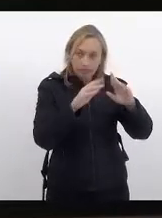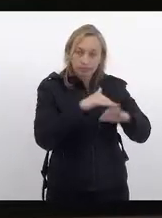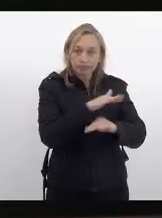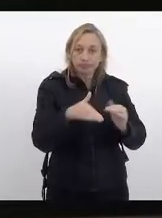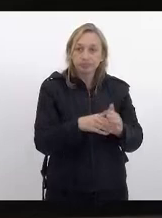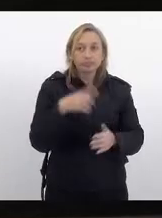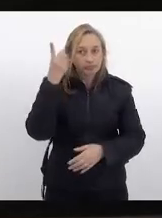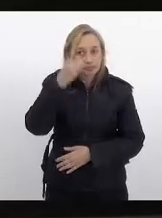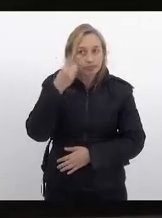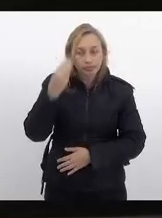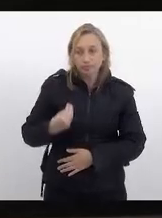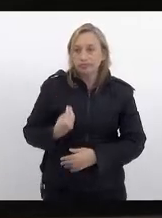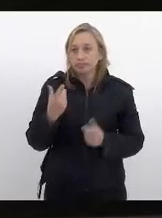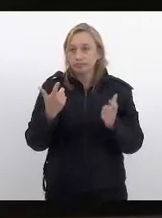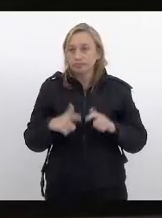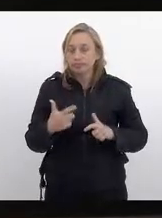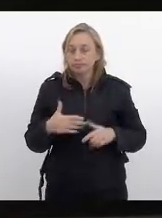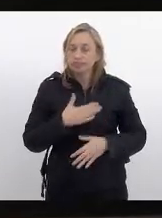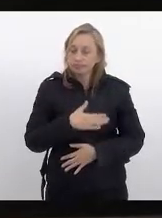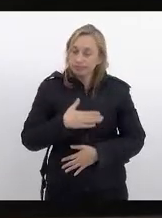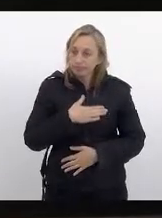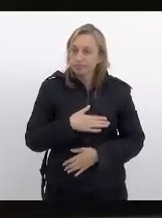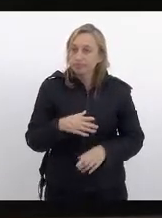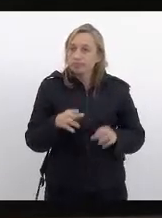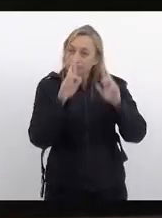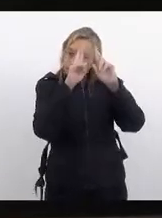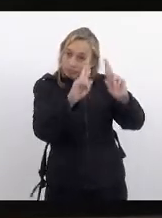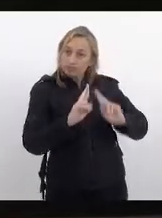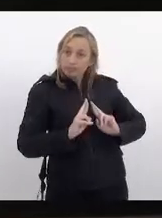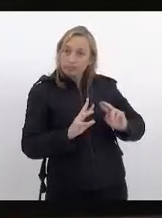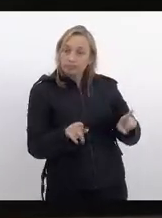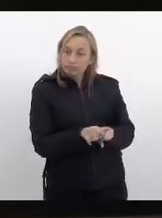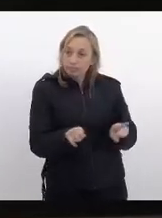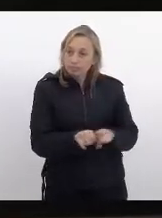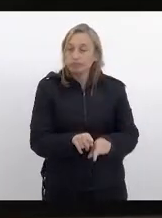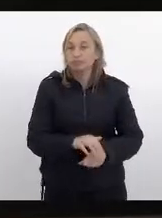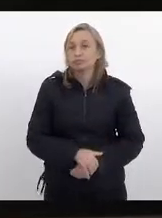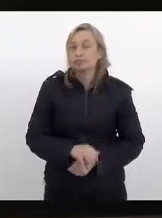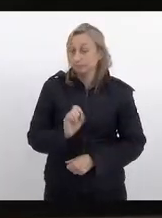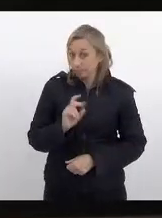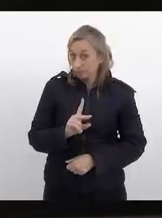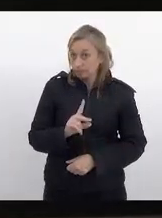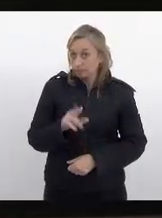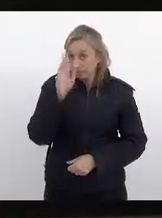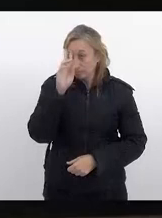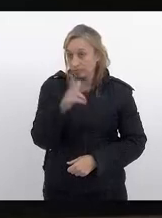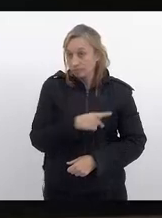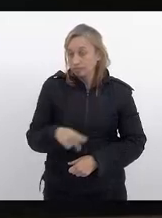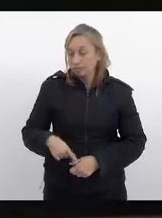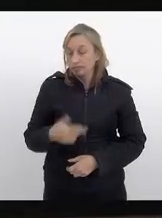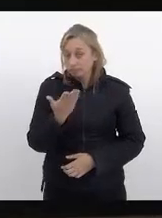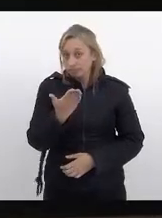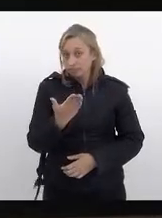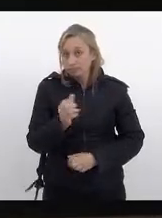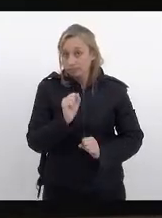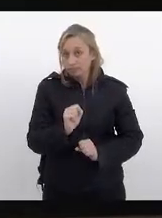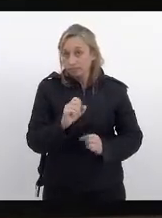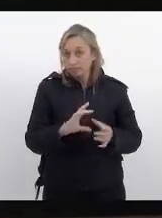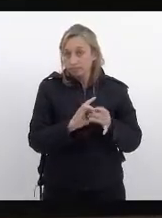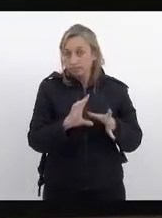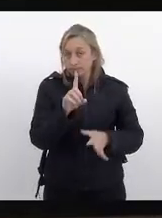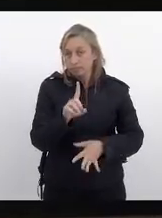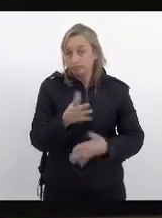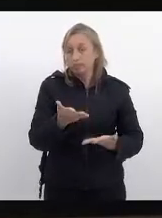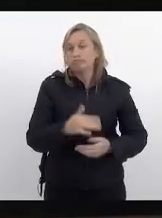deputados aqui presentes e gostaria só de respeito também só isso presidentes Iona poderá